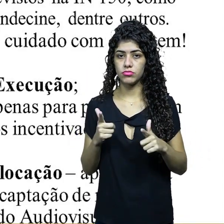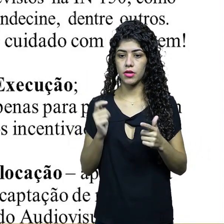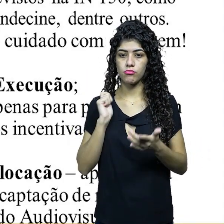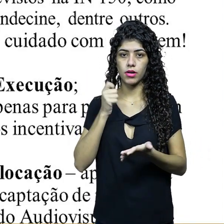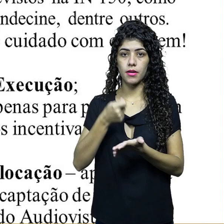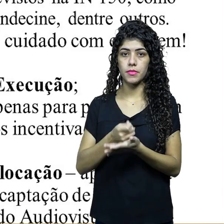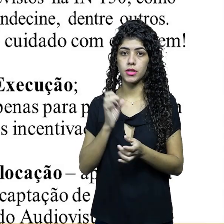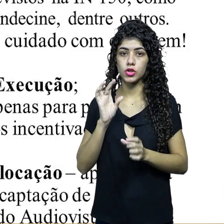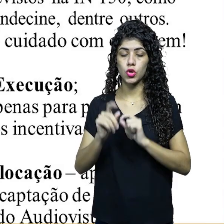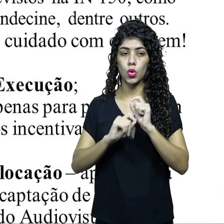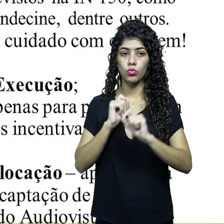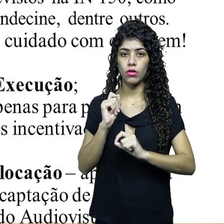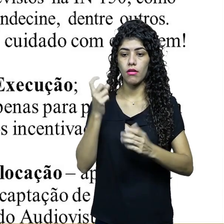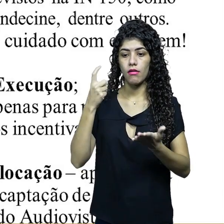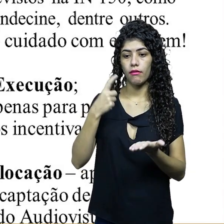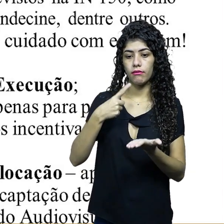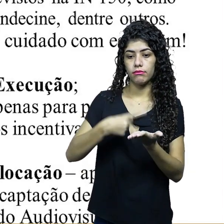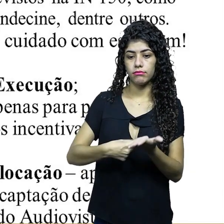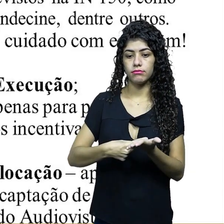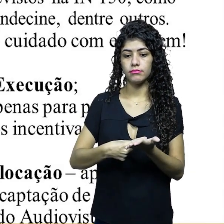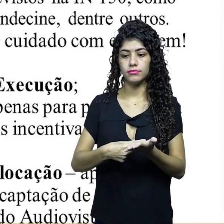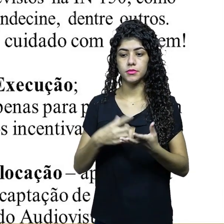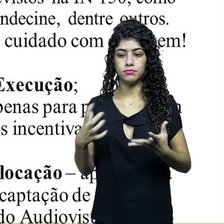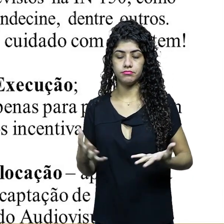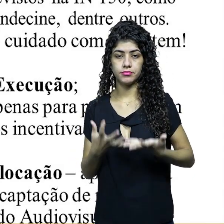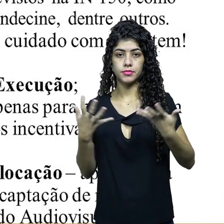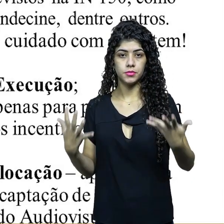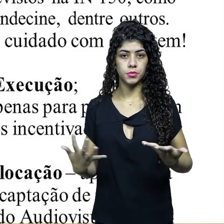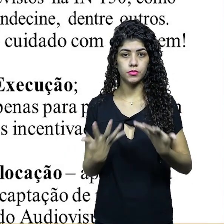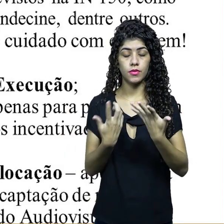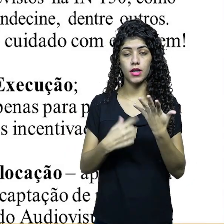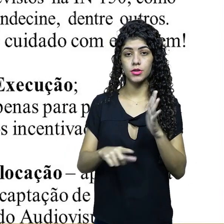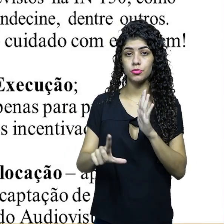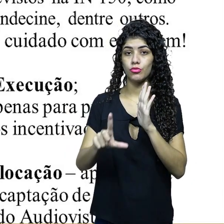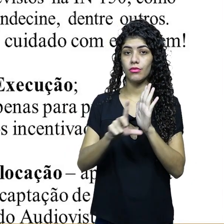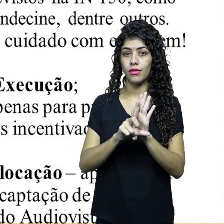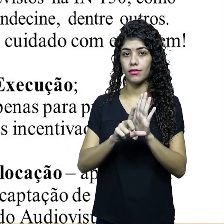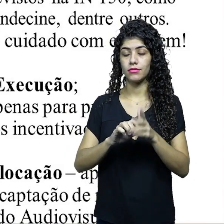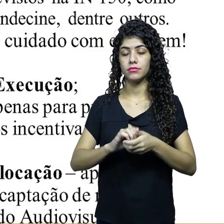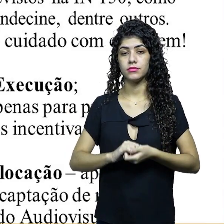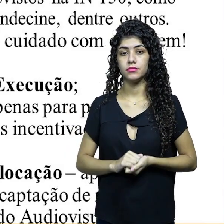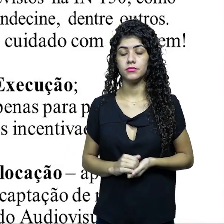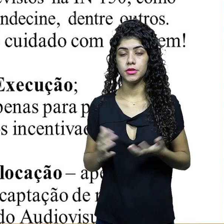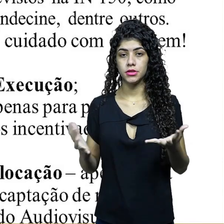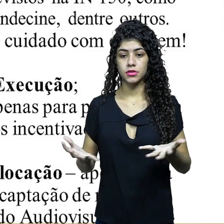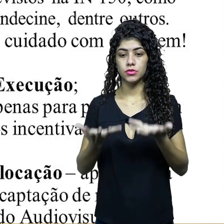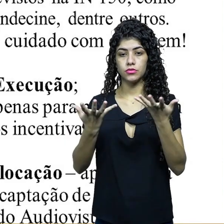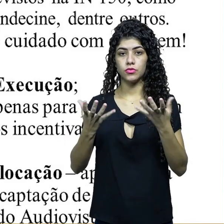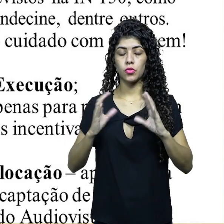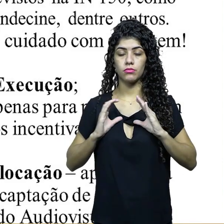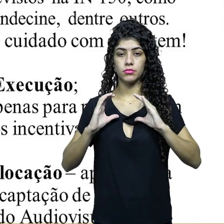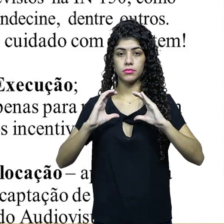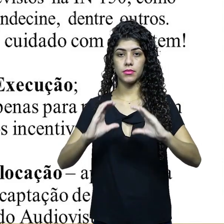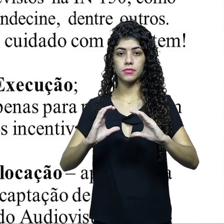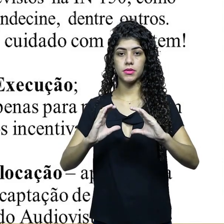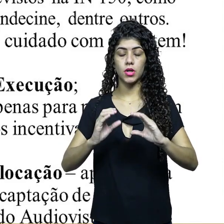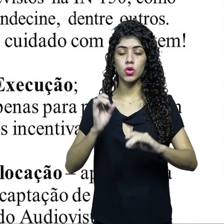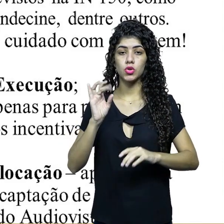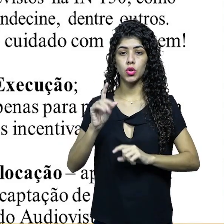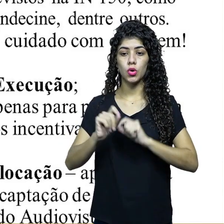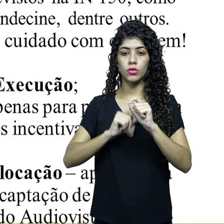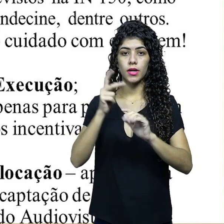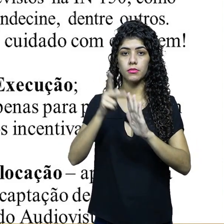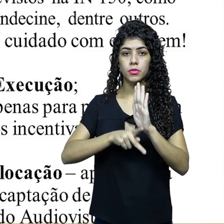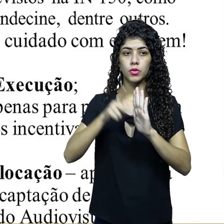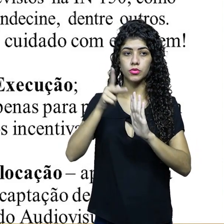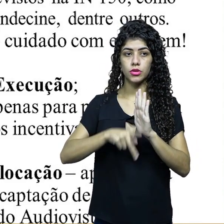são apenas para projetos com captação de recursos incentivados por leis de incentivo. Coordenação e colocação. Apenas para